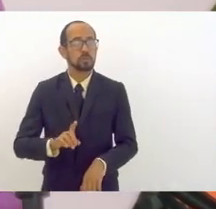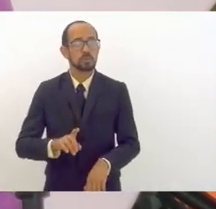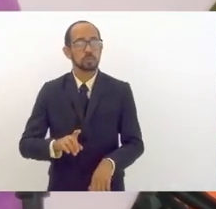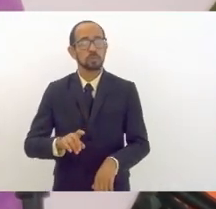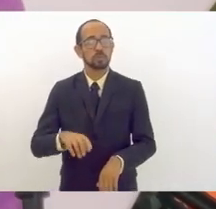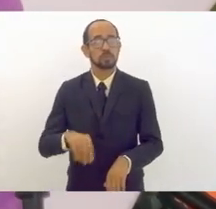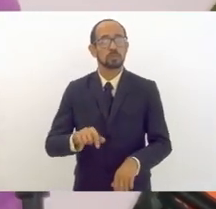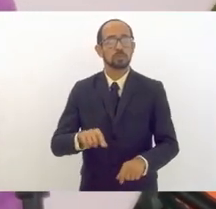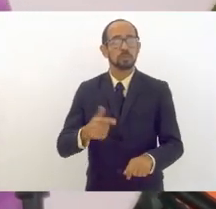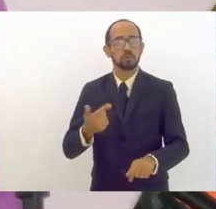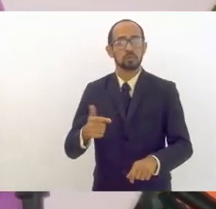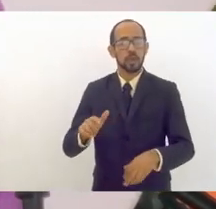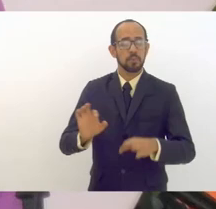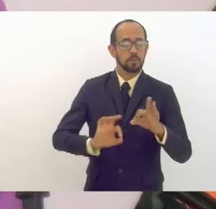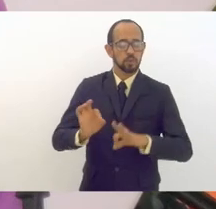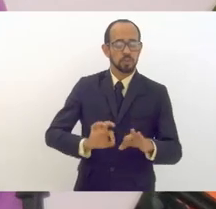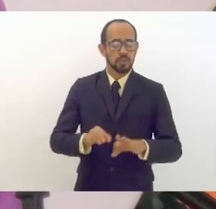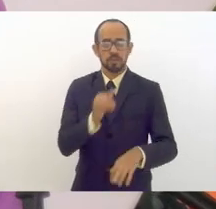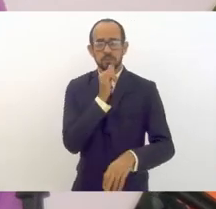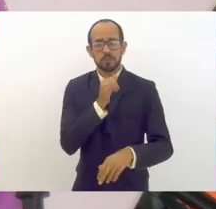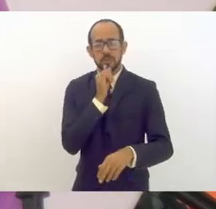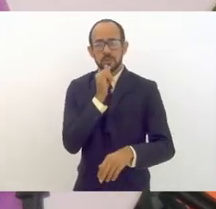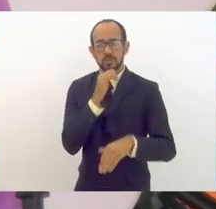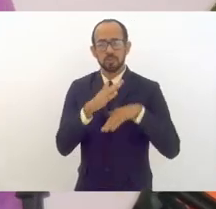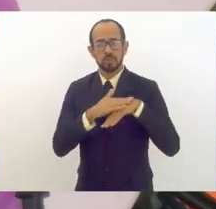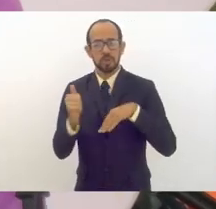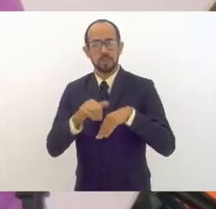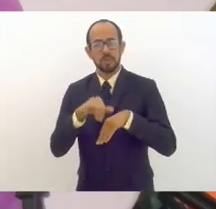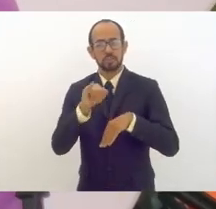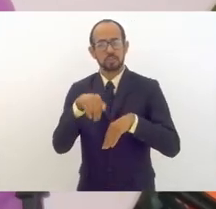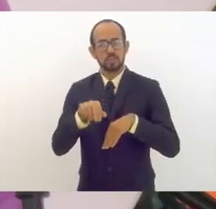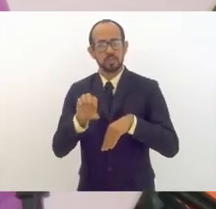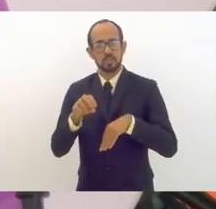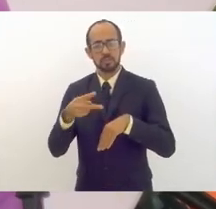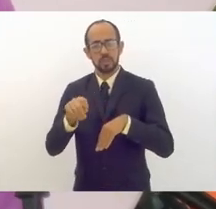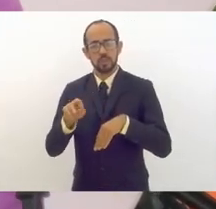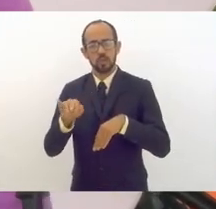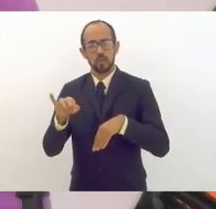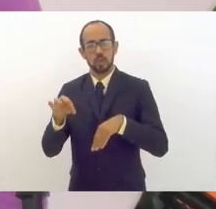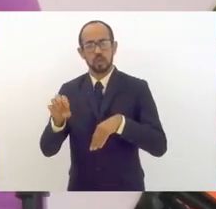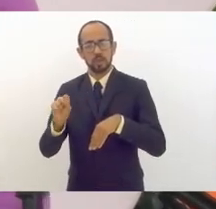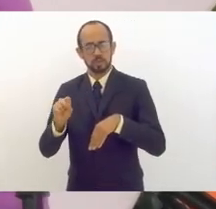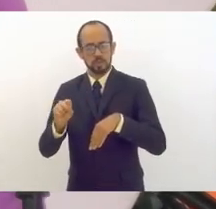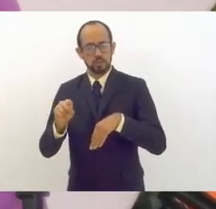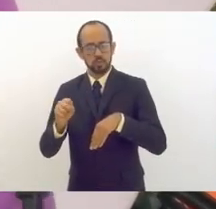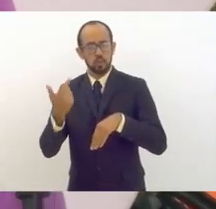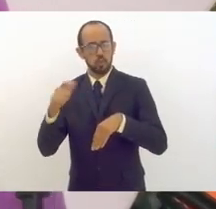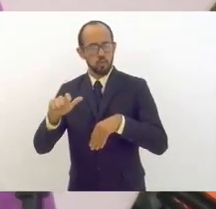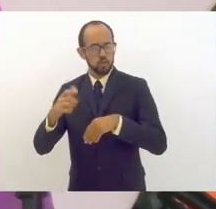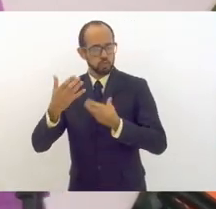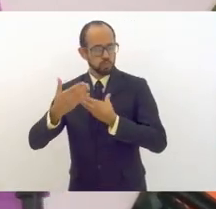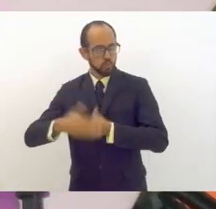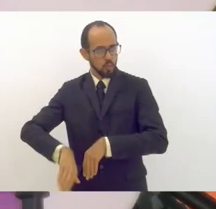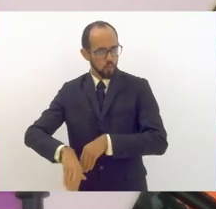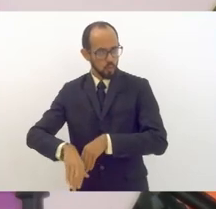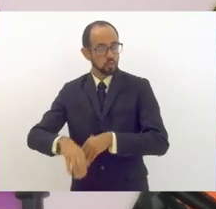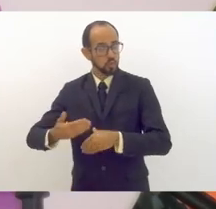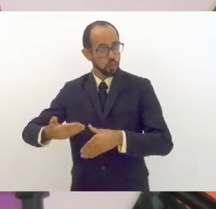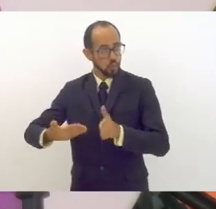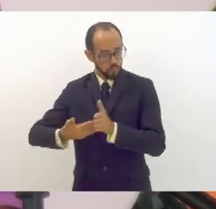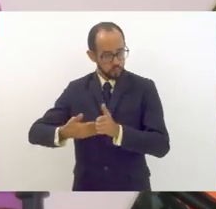Não está projetado, por exemplo, a chamada de inspetores de aluno do último concurso, a demanda concreta das escolas,